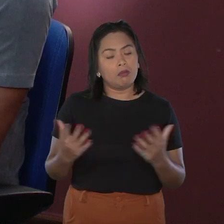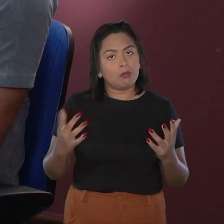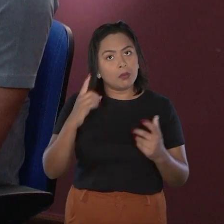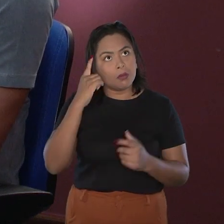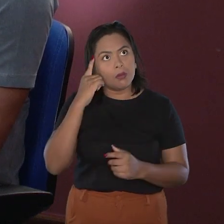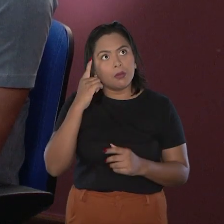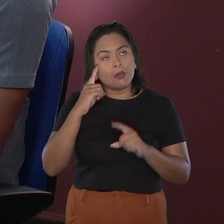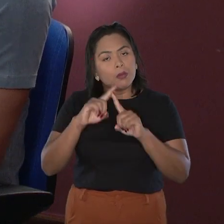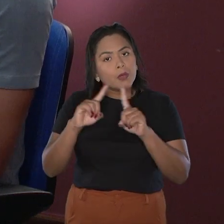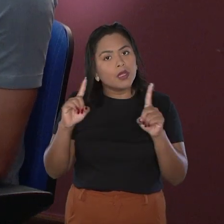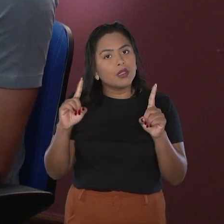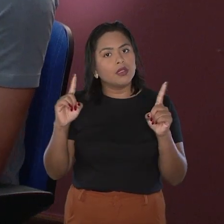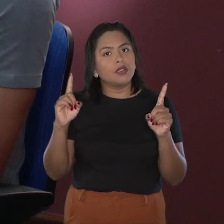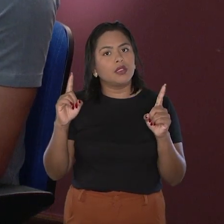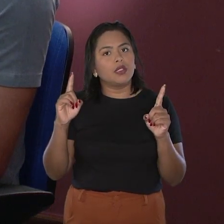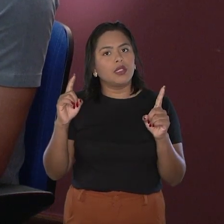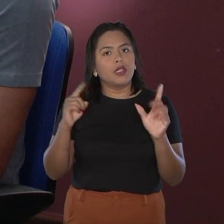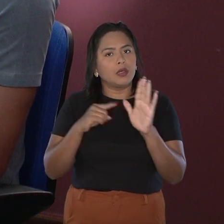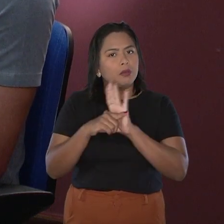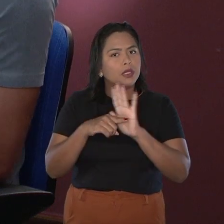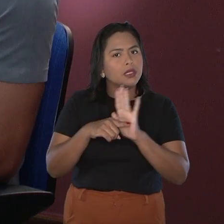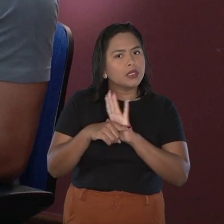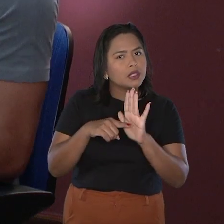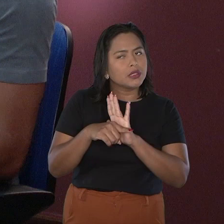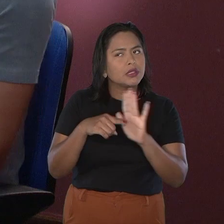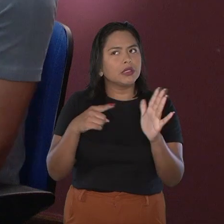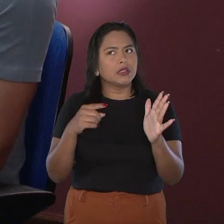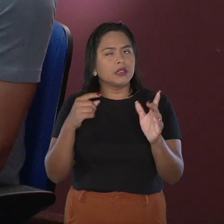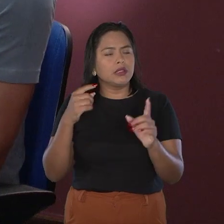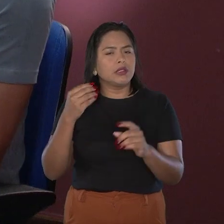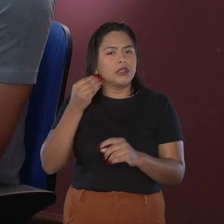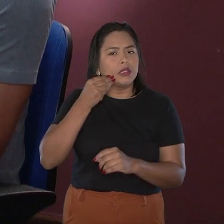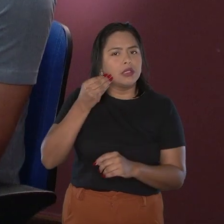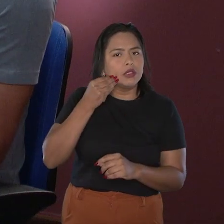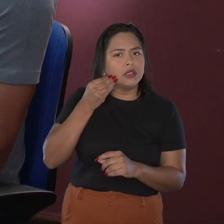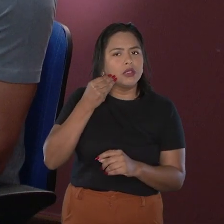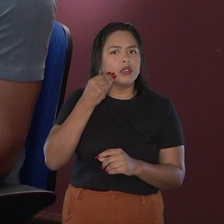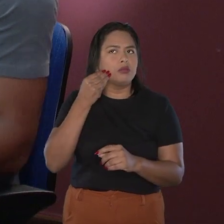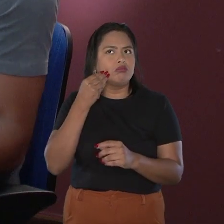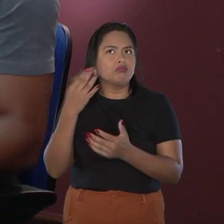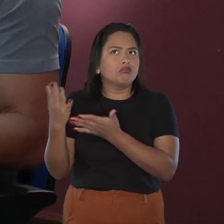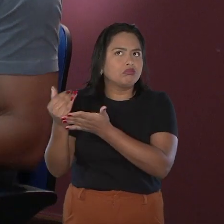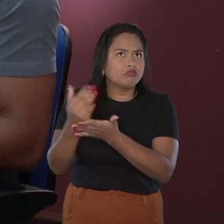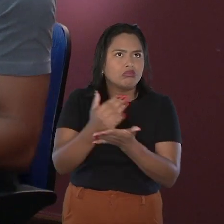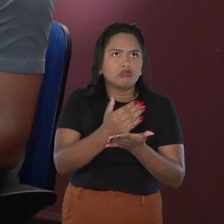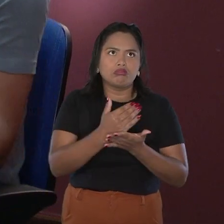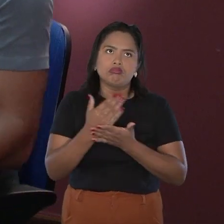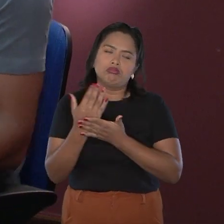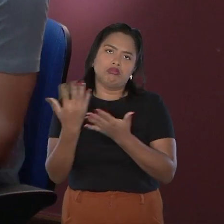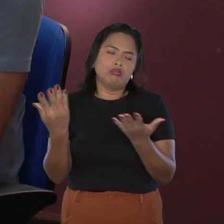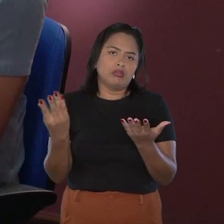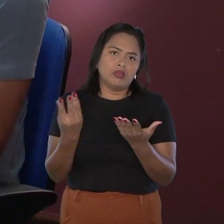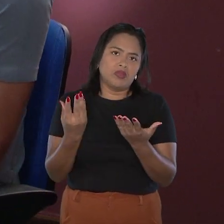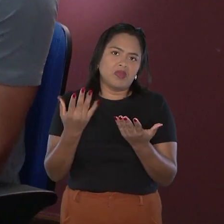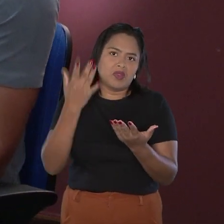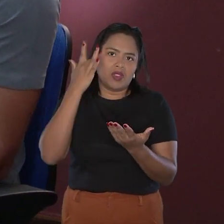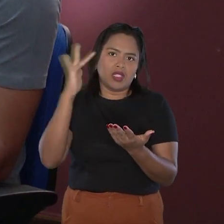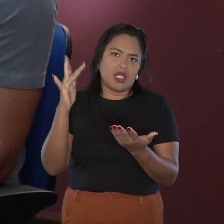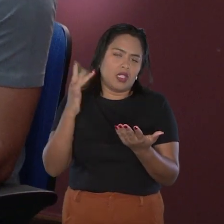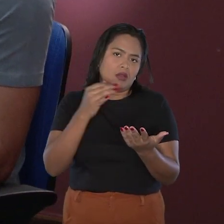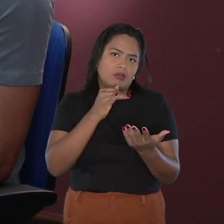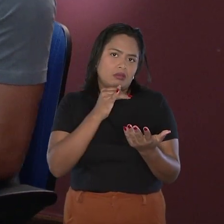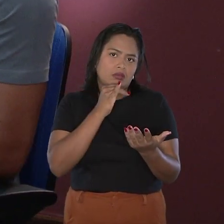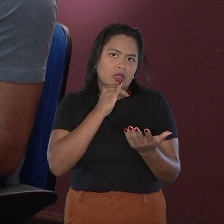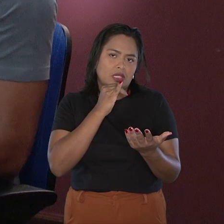ou se ela é um dado mascarado por falta de encaminhamento devido das meninas